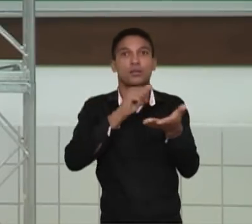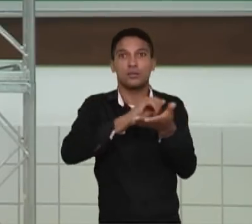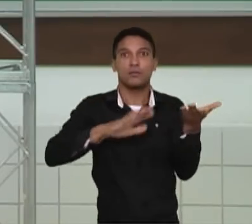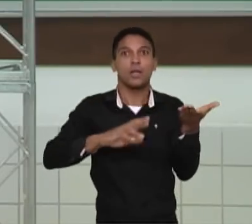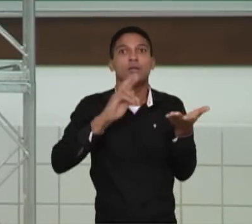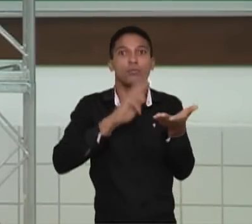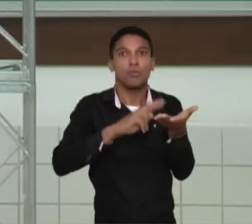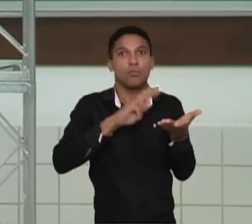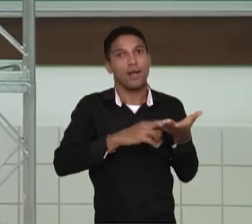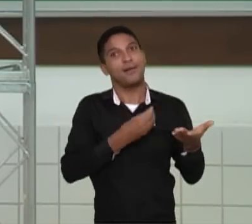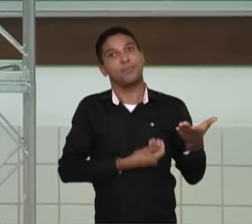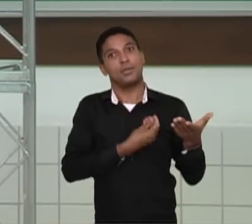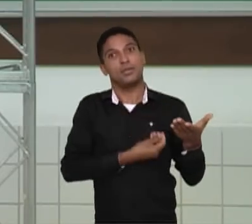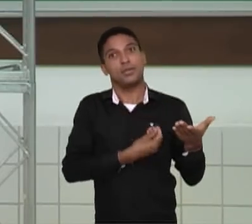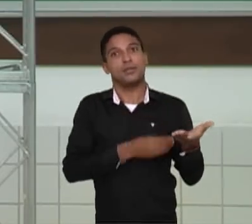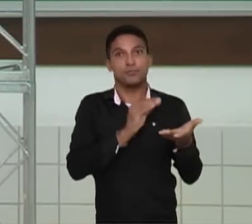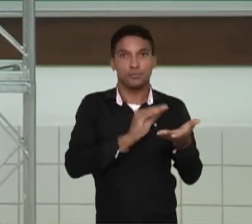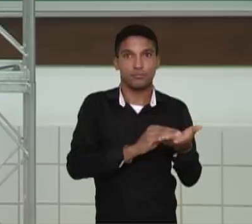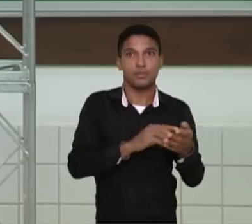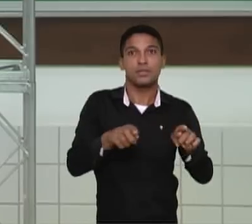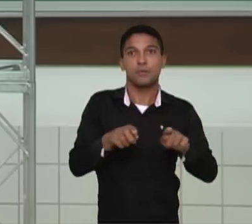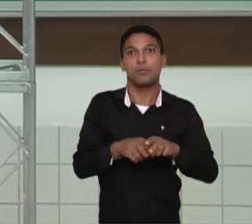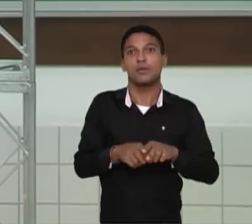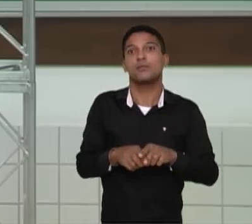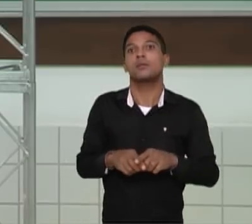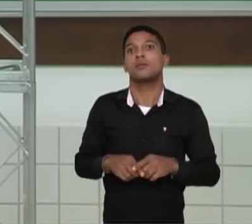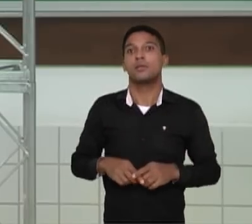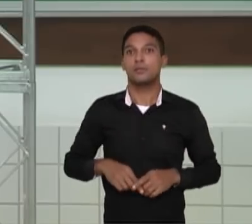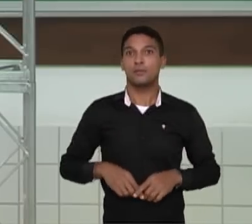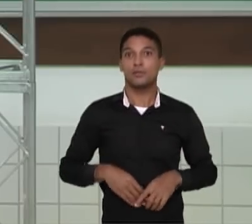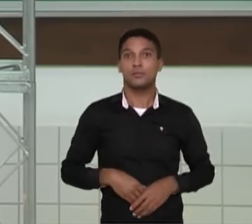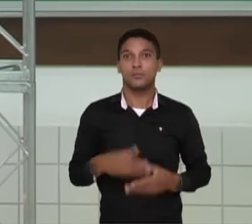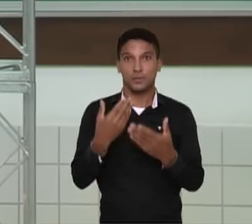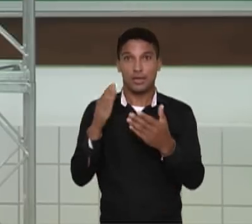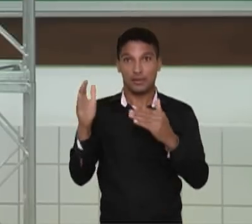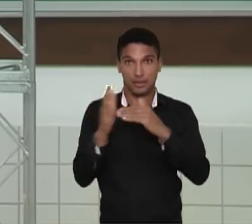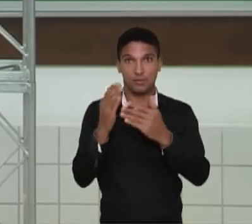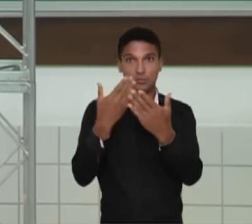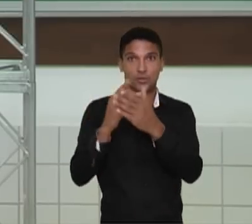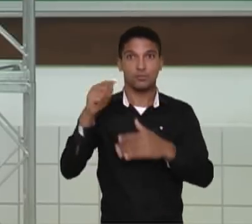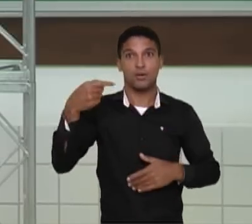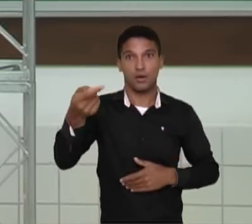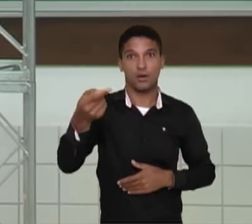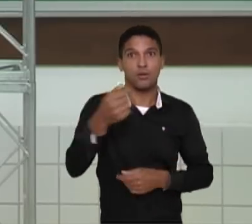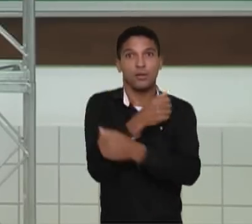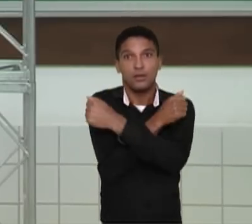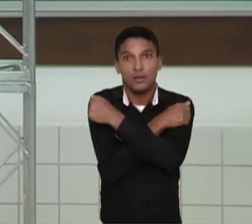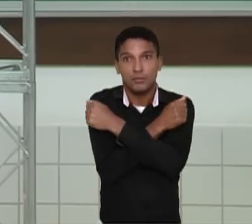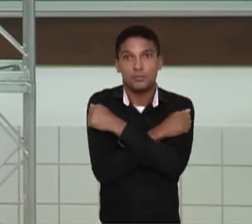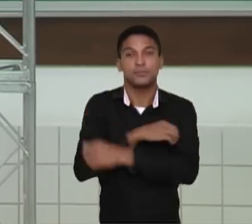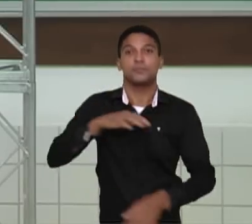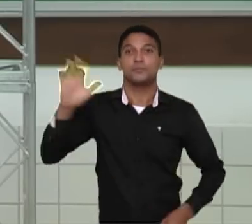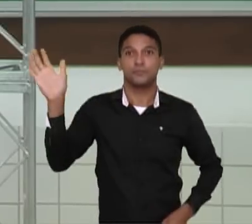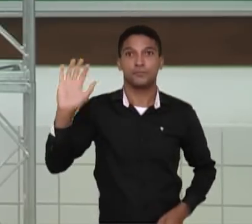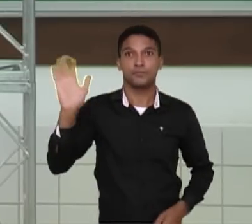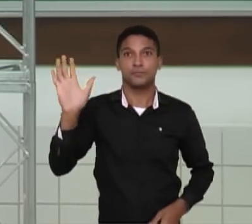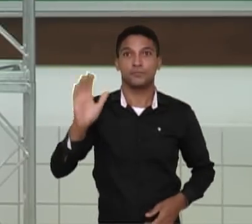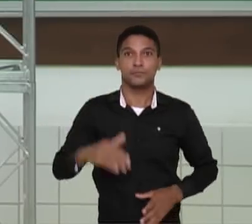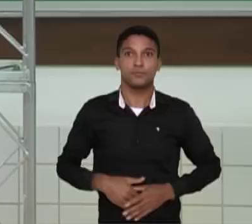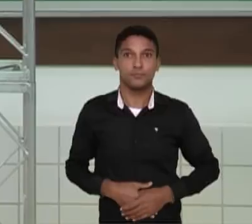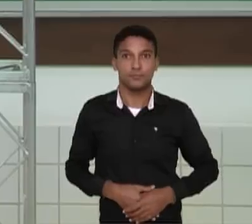dúvida, gente, não deixe de entrar em contato com o seu professor. Até mais, um abraço para vocês, fiquem com Deus e até a próxima aula.